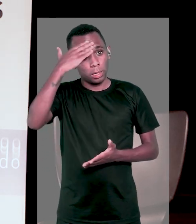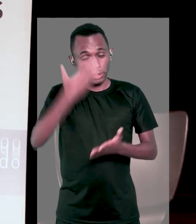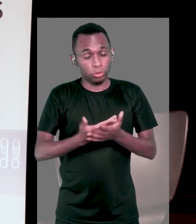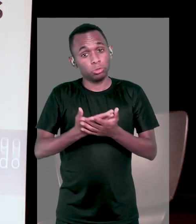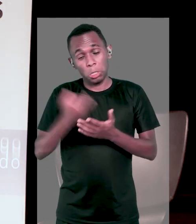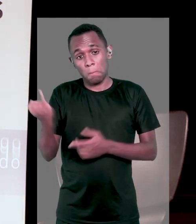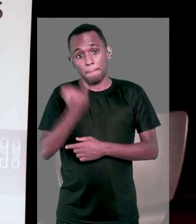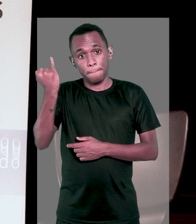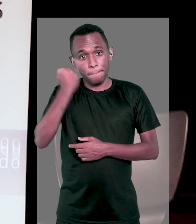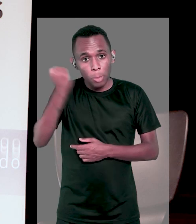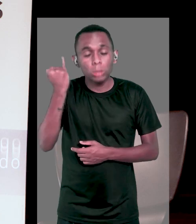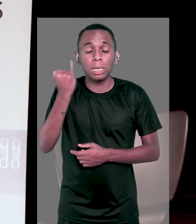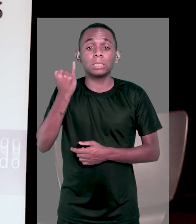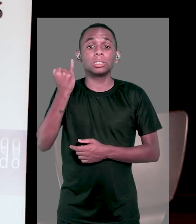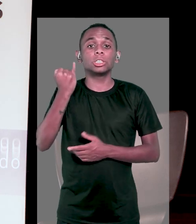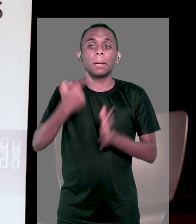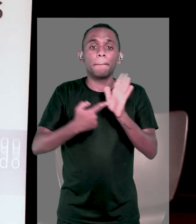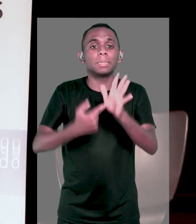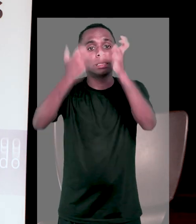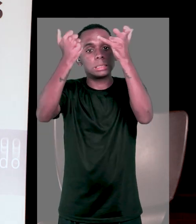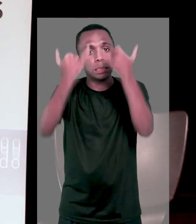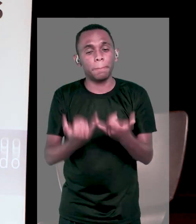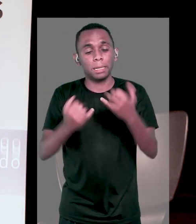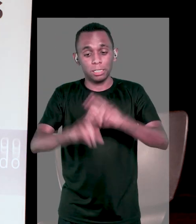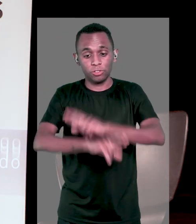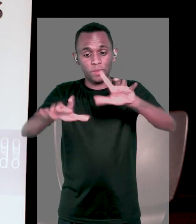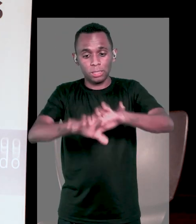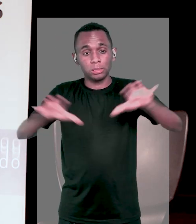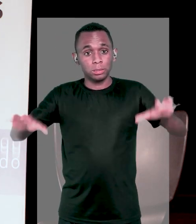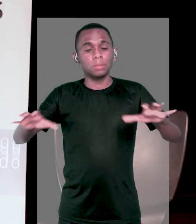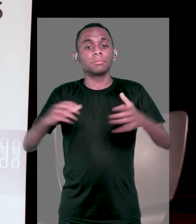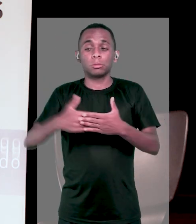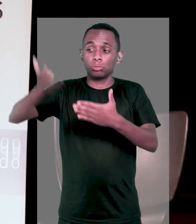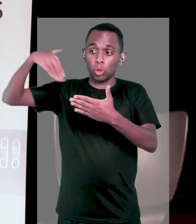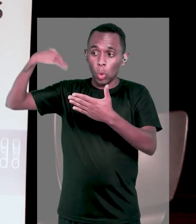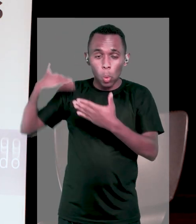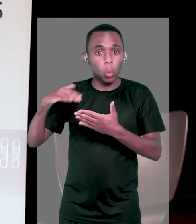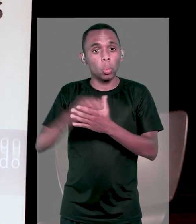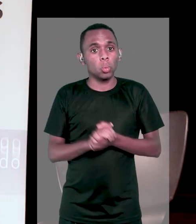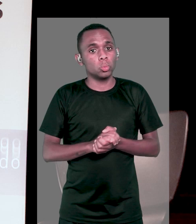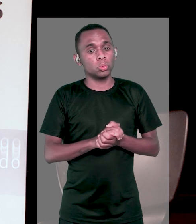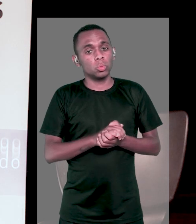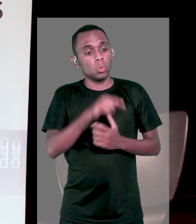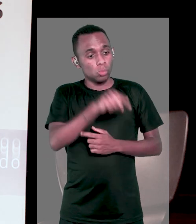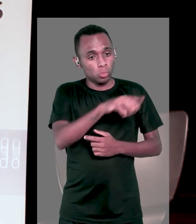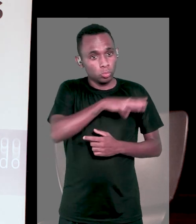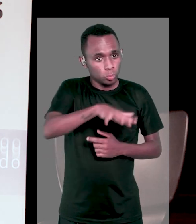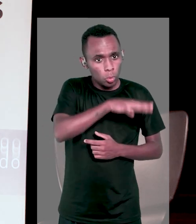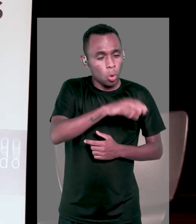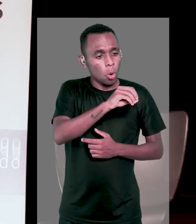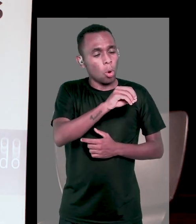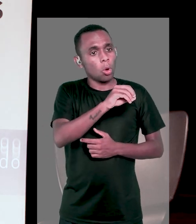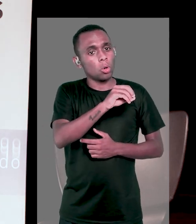o negócio é o período consagrado às tarefas correntes da vida essas tarefas que impedem